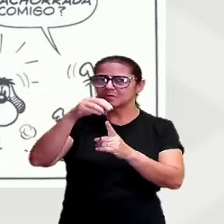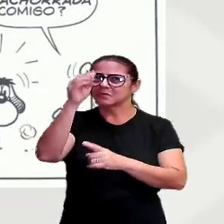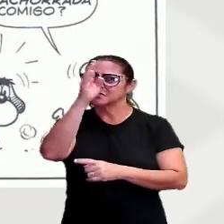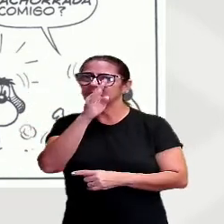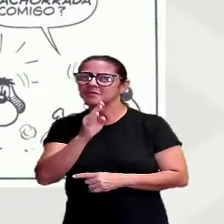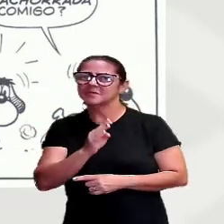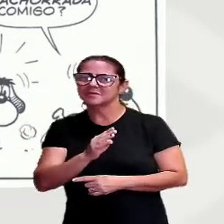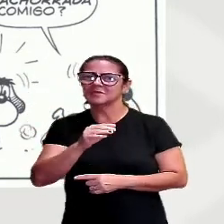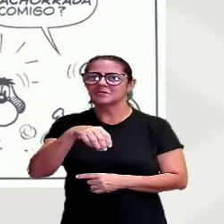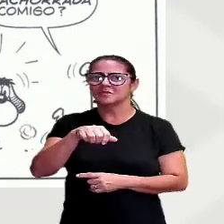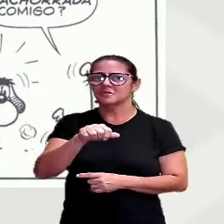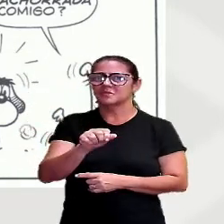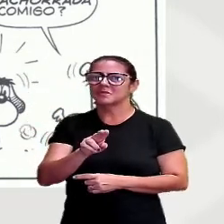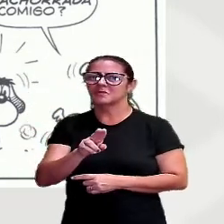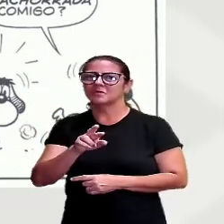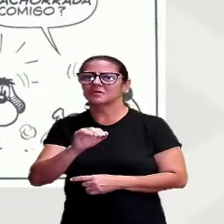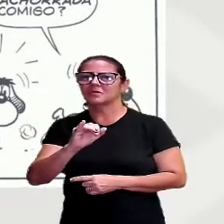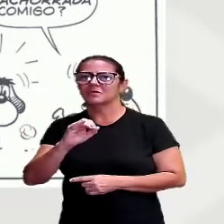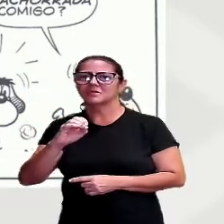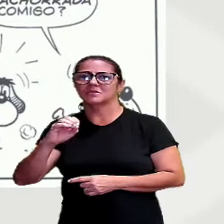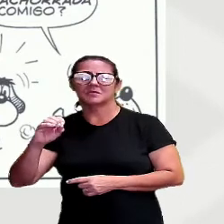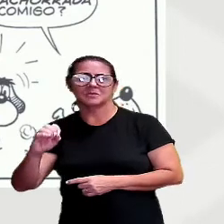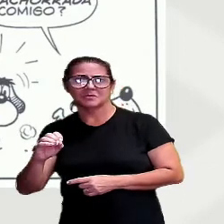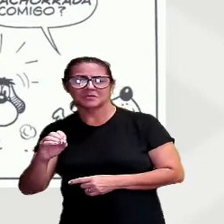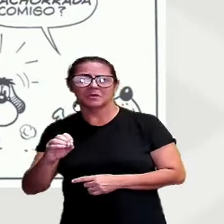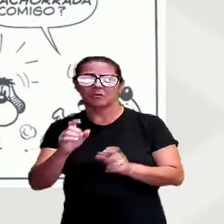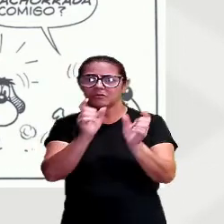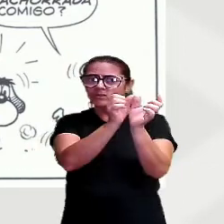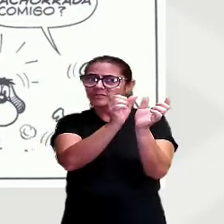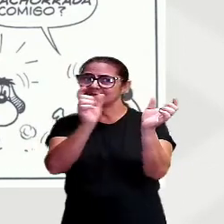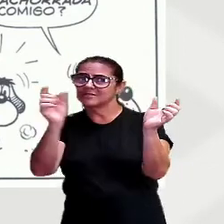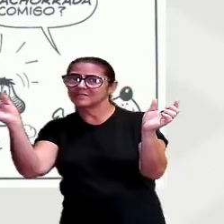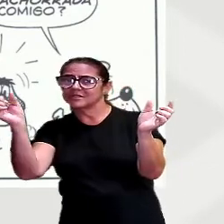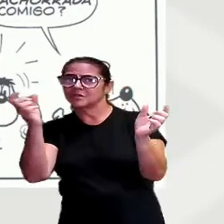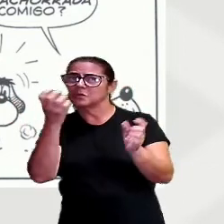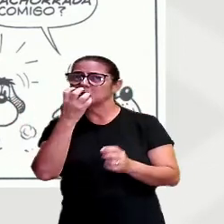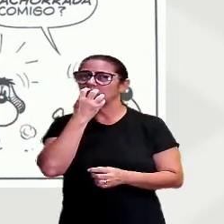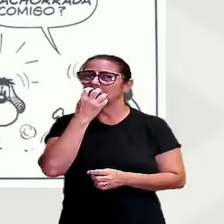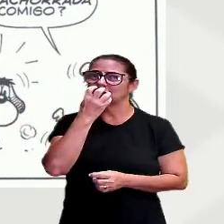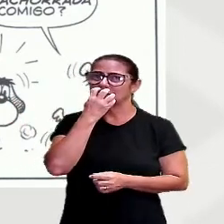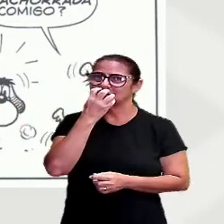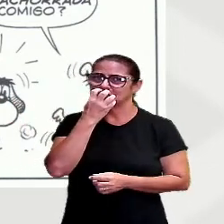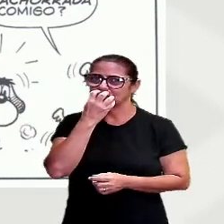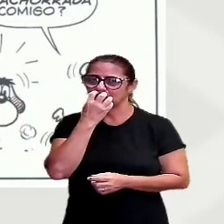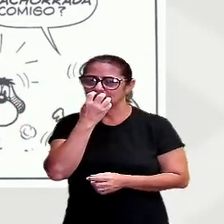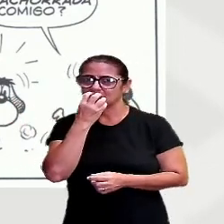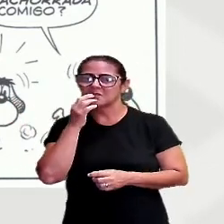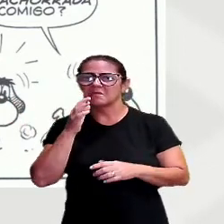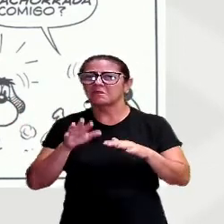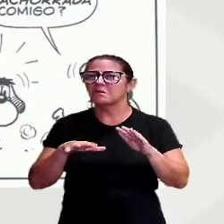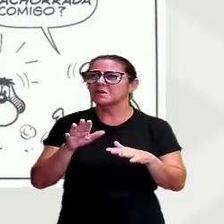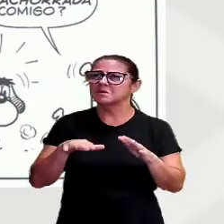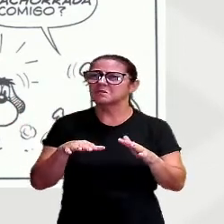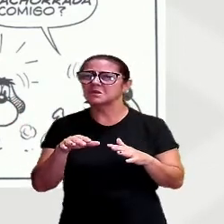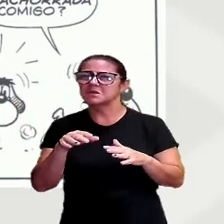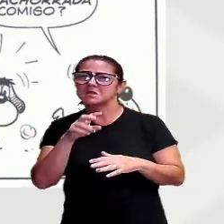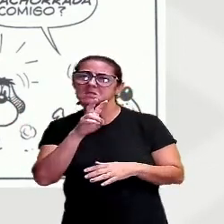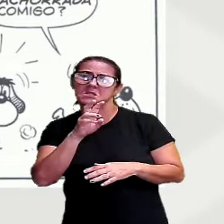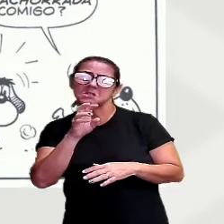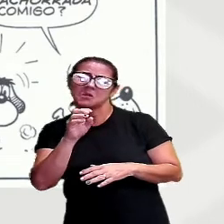Souza. A sua publicação foi Tirinha do Cãozinho Bidu, e isso foi no final da década de